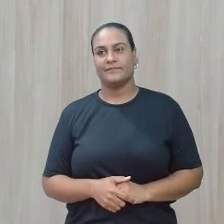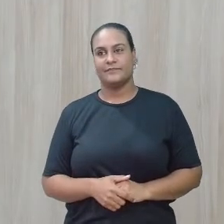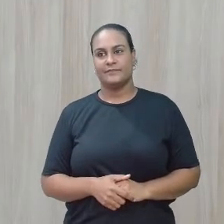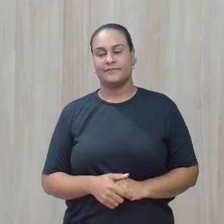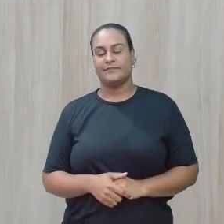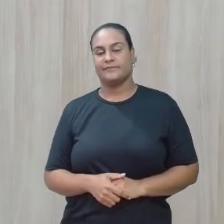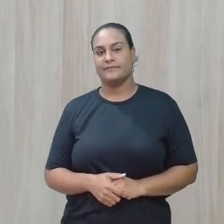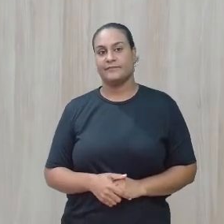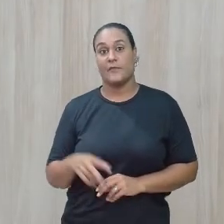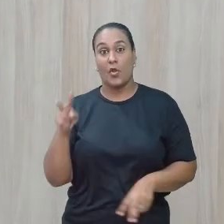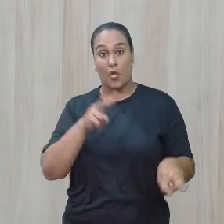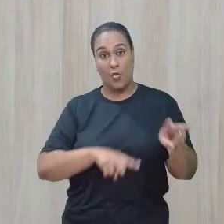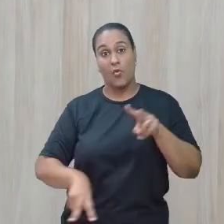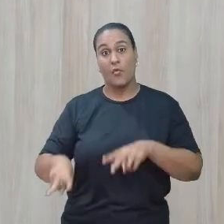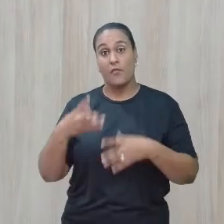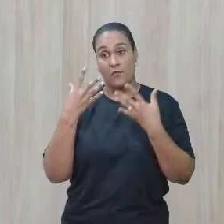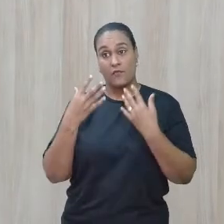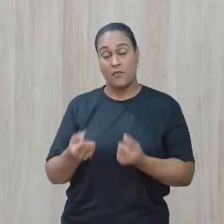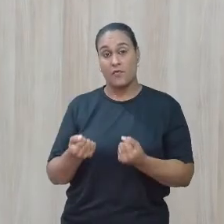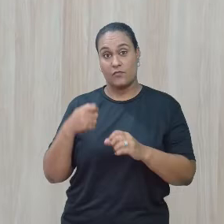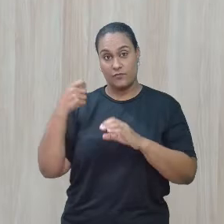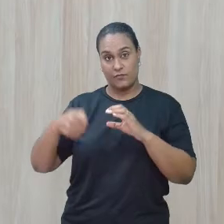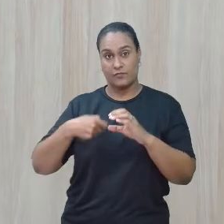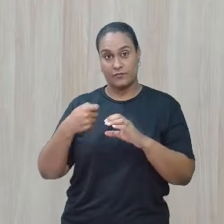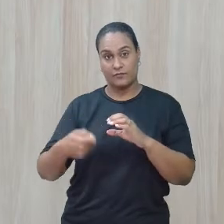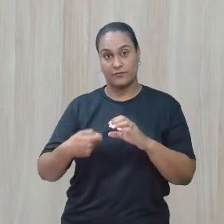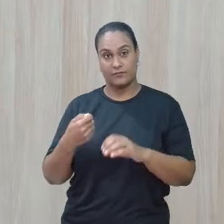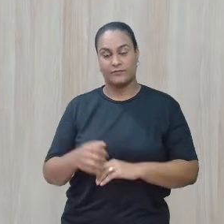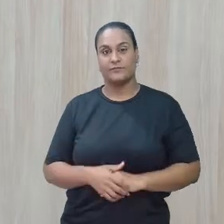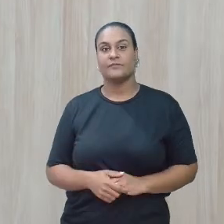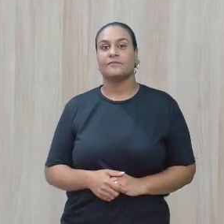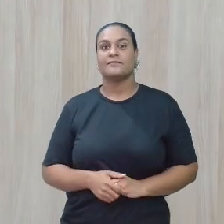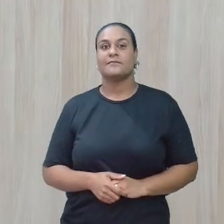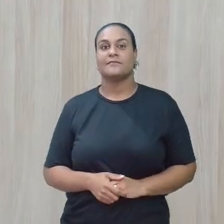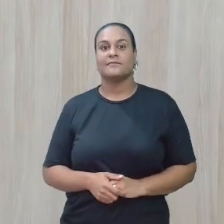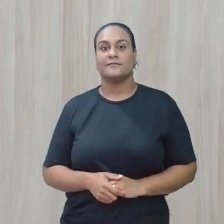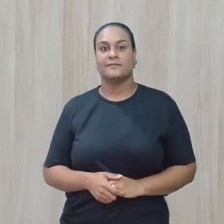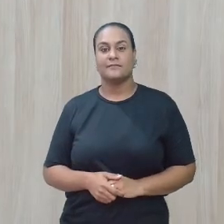Vamos observar esses vídeos aí.